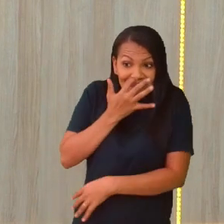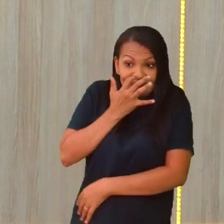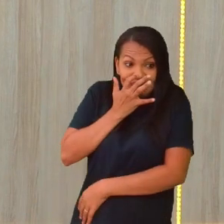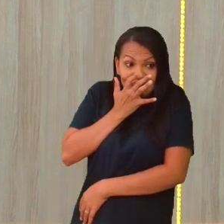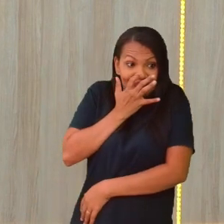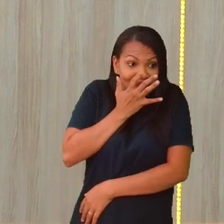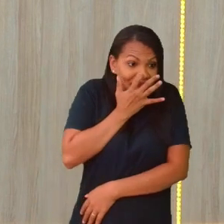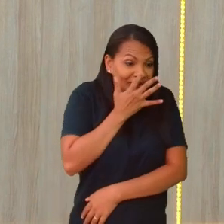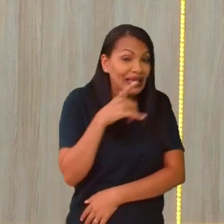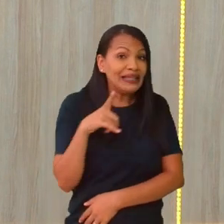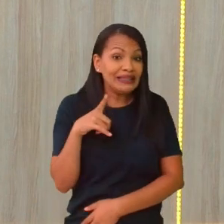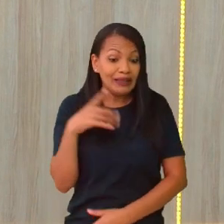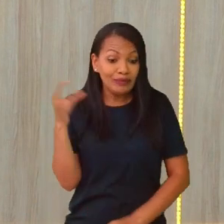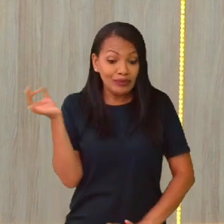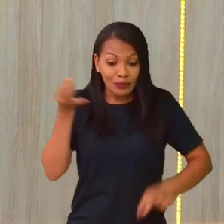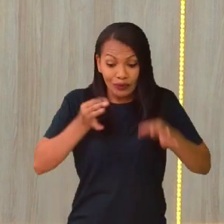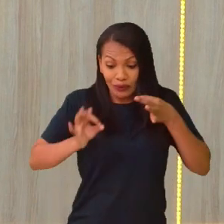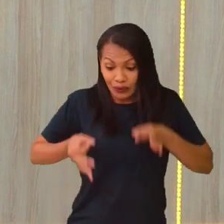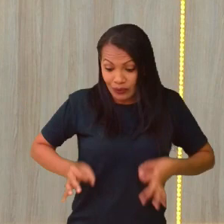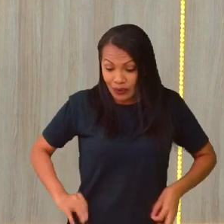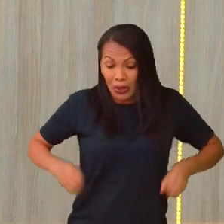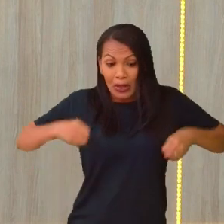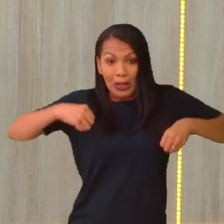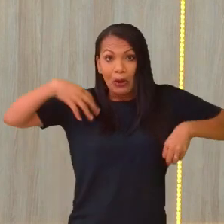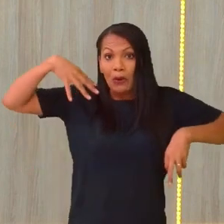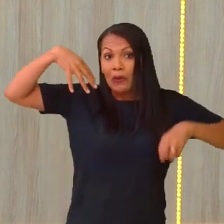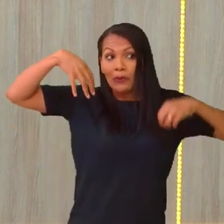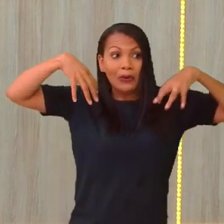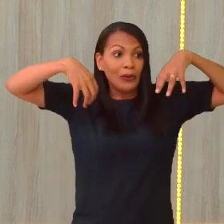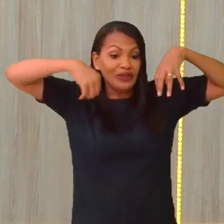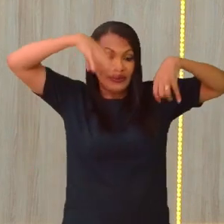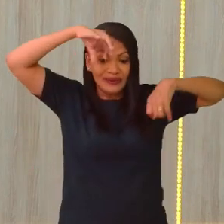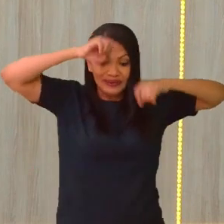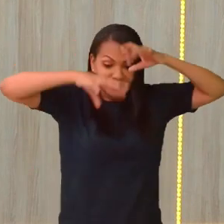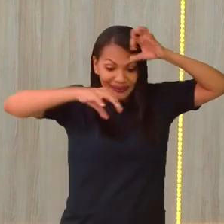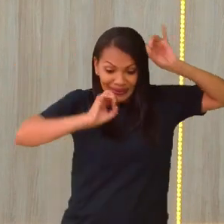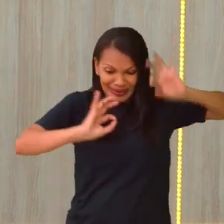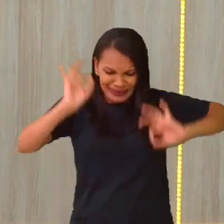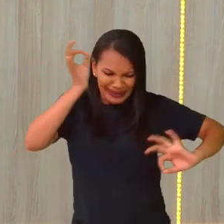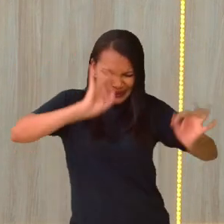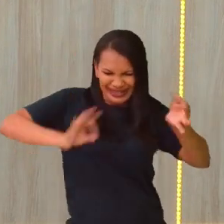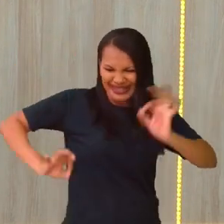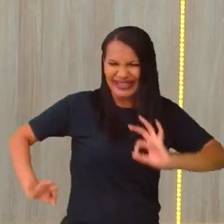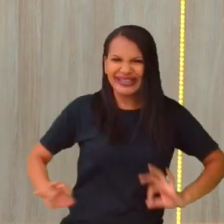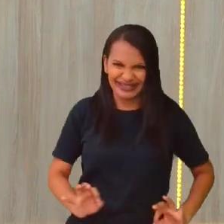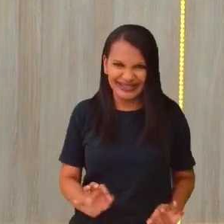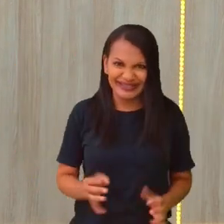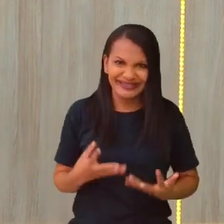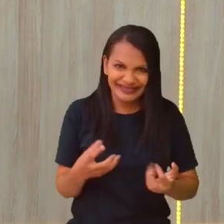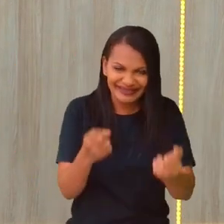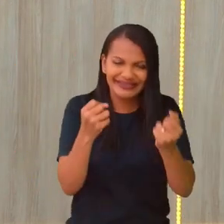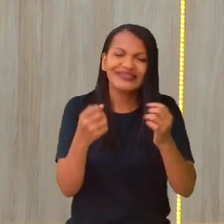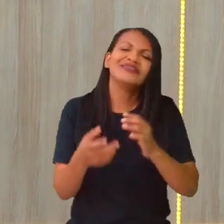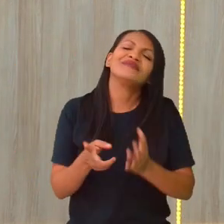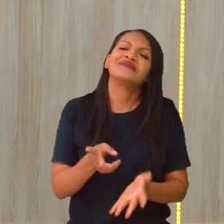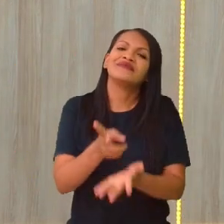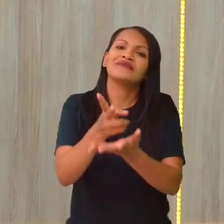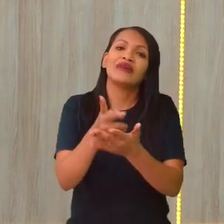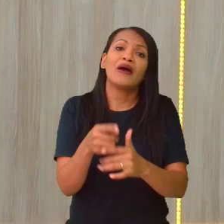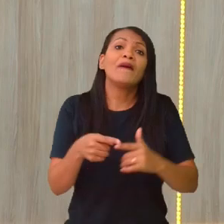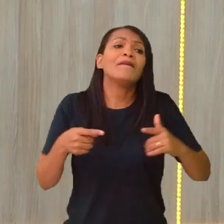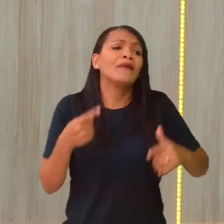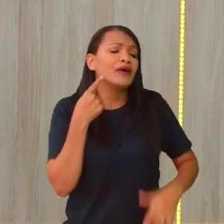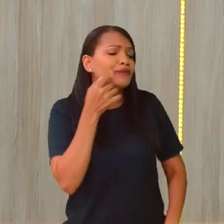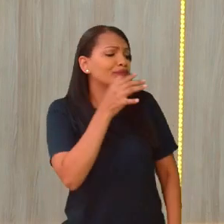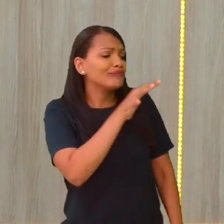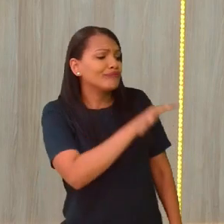muitas luzes. Que é sempre assim que a gente espera a árvore de Natal bastante enfeitada, né? Simbora. Mas a pequena